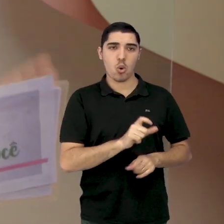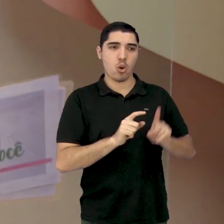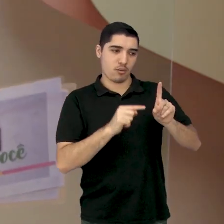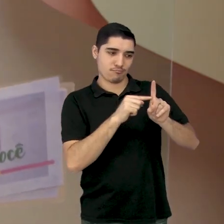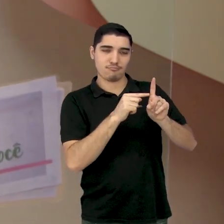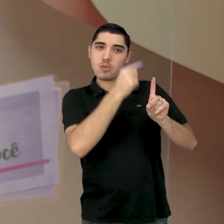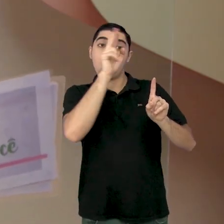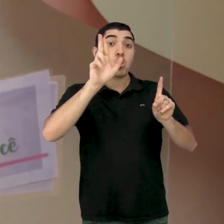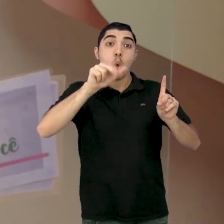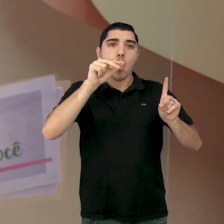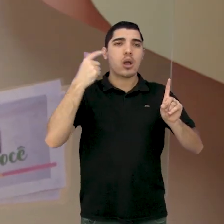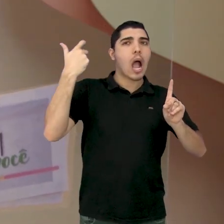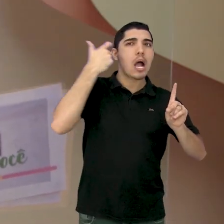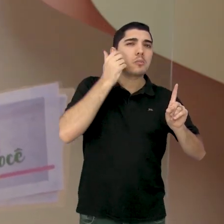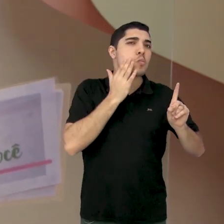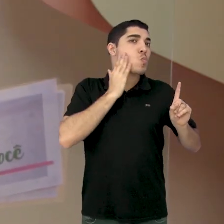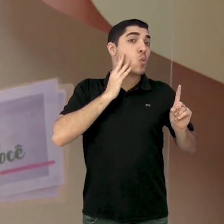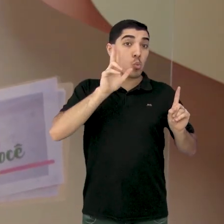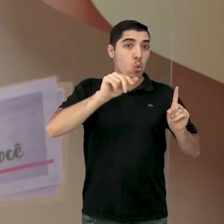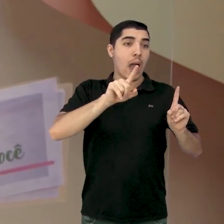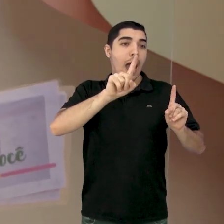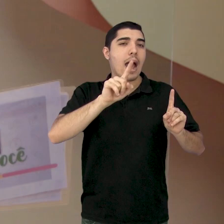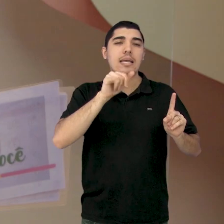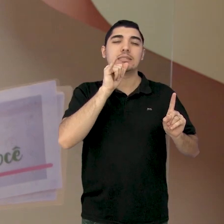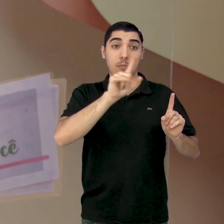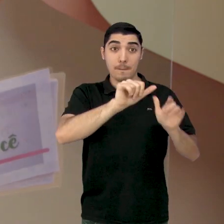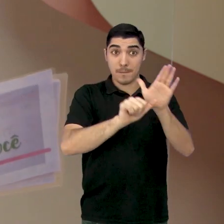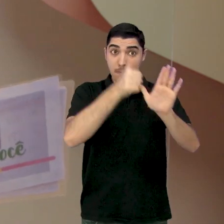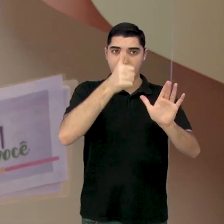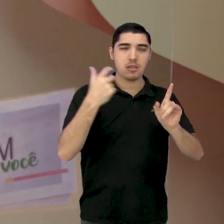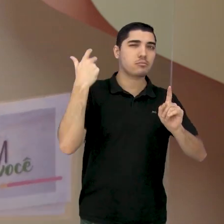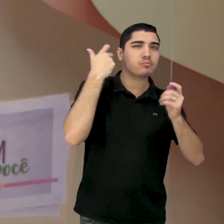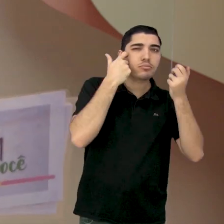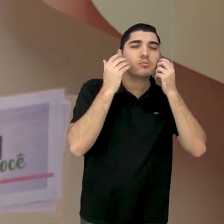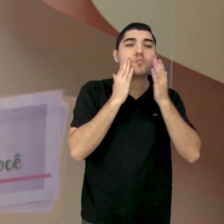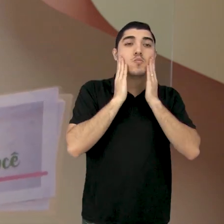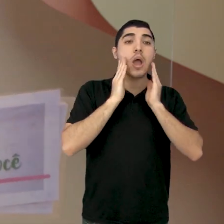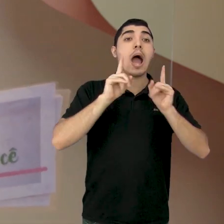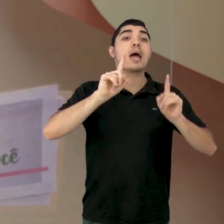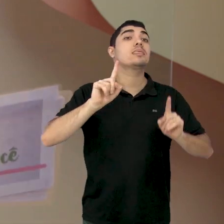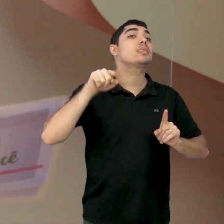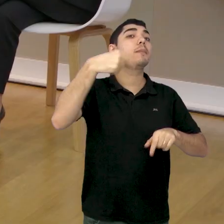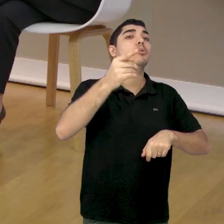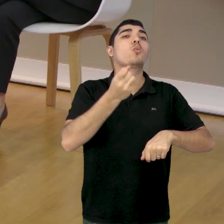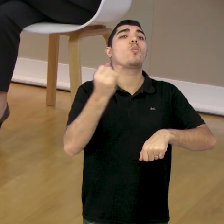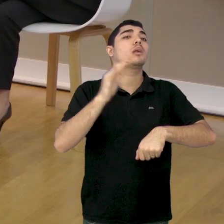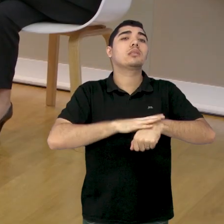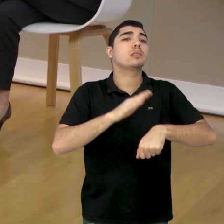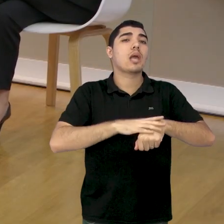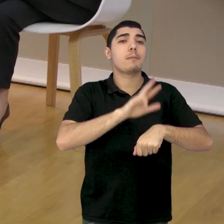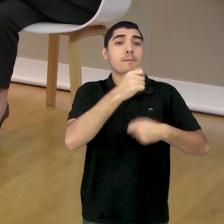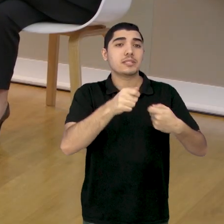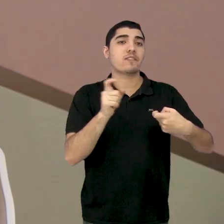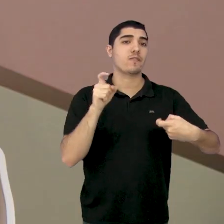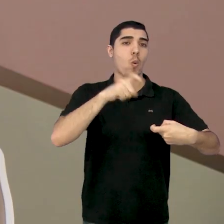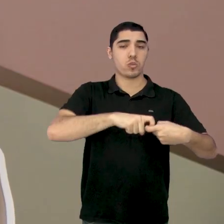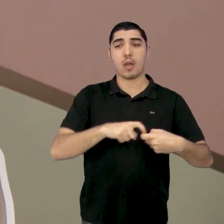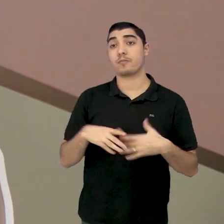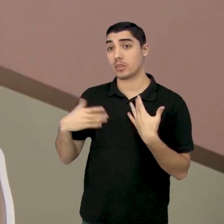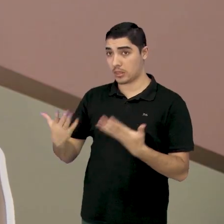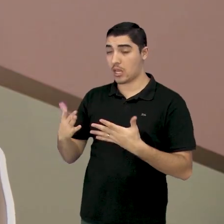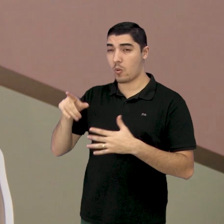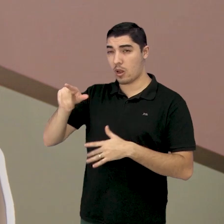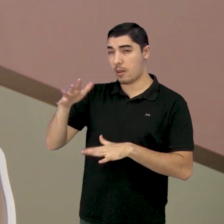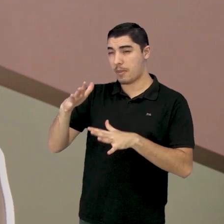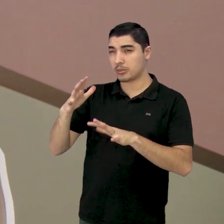nunca aplicou o Botox, ela faz a primeira aplicação, ela deve voltar no consultório depois de quanto tempo? A toxina ela tem seu pico de ação final